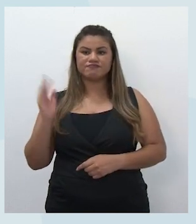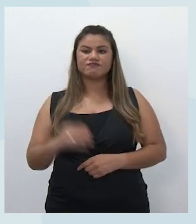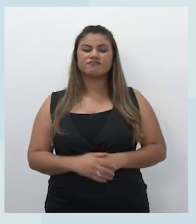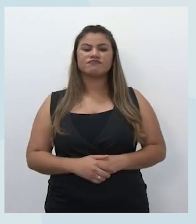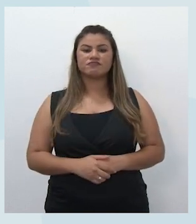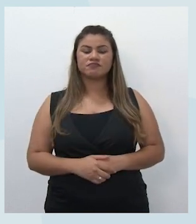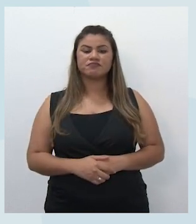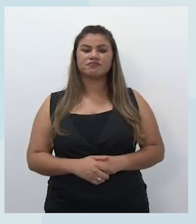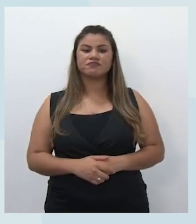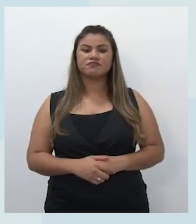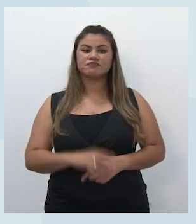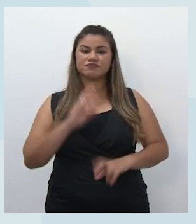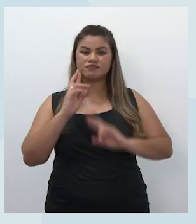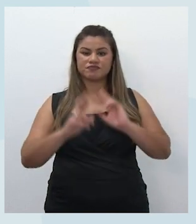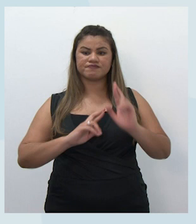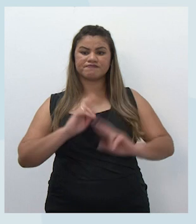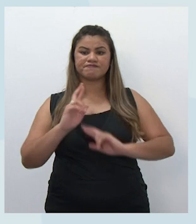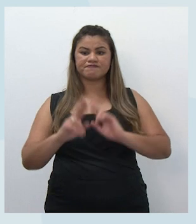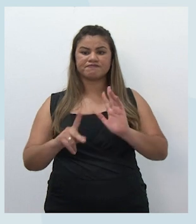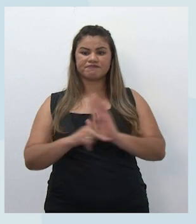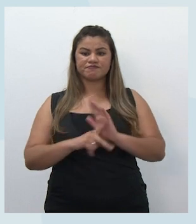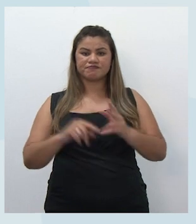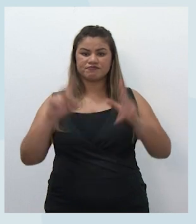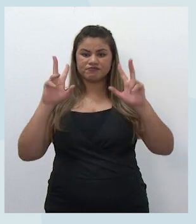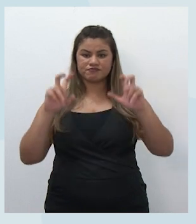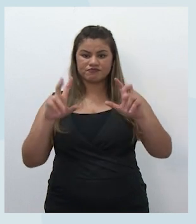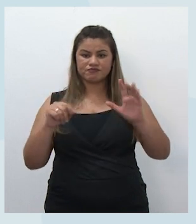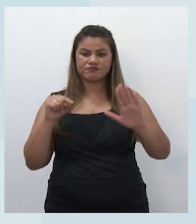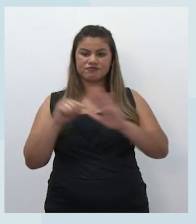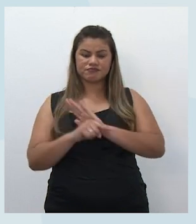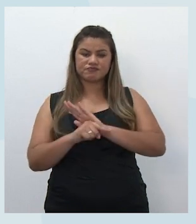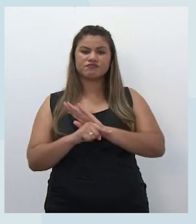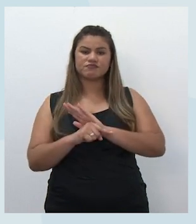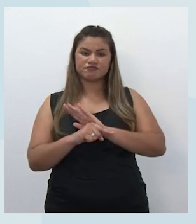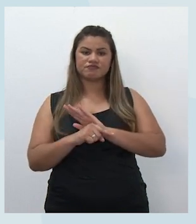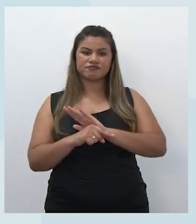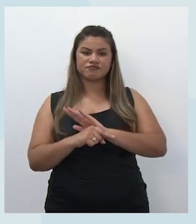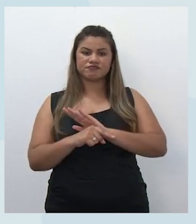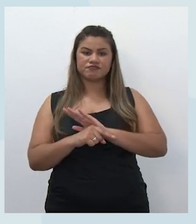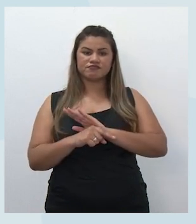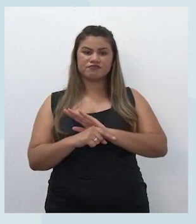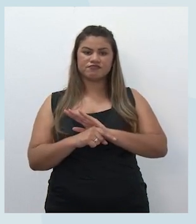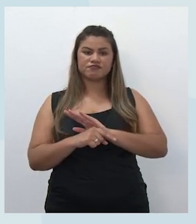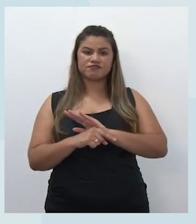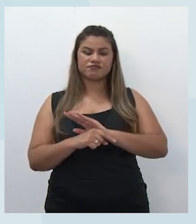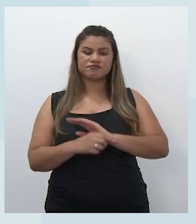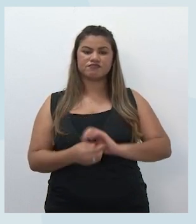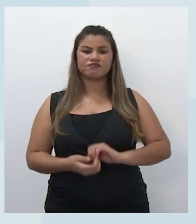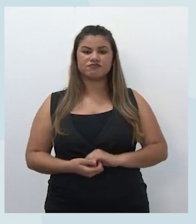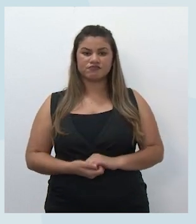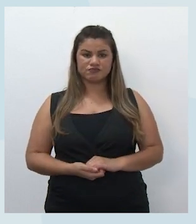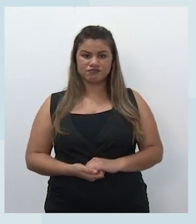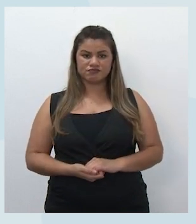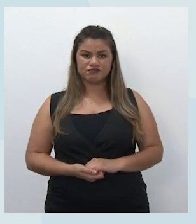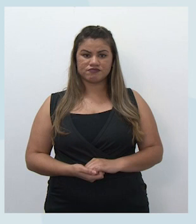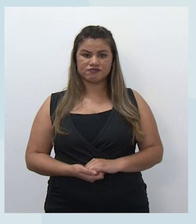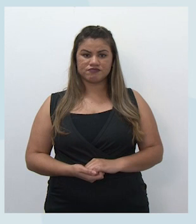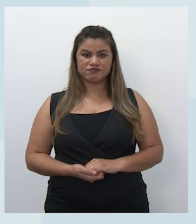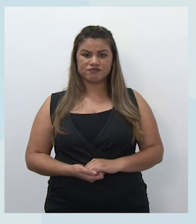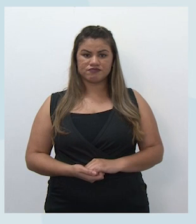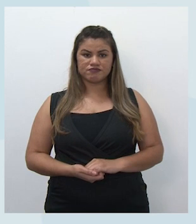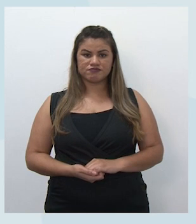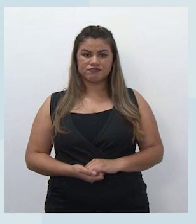chaves, né, para responder essas questões, essa questão norteadora dentro desse tema do trabalho do novo ensino médio.